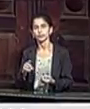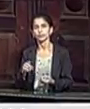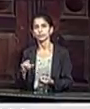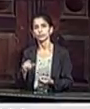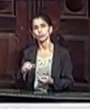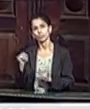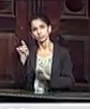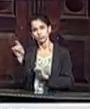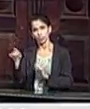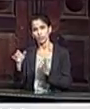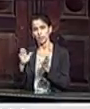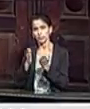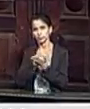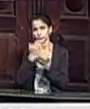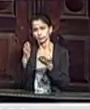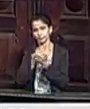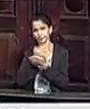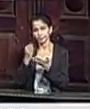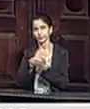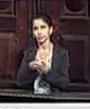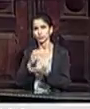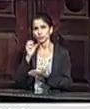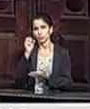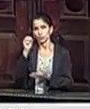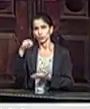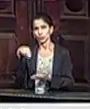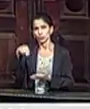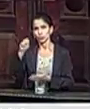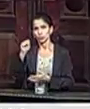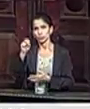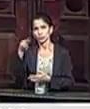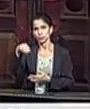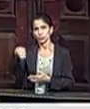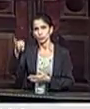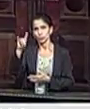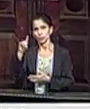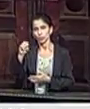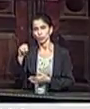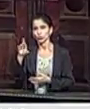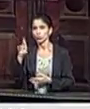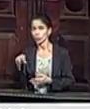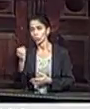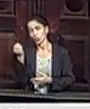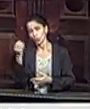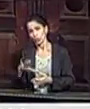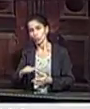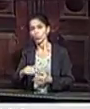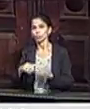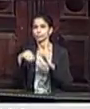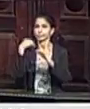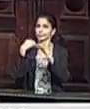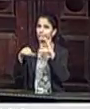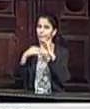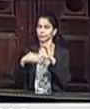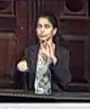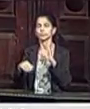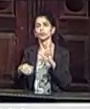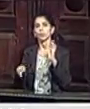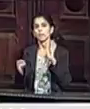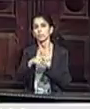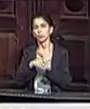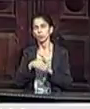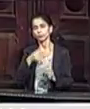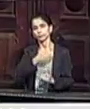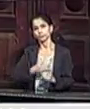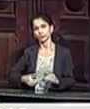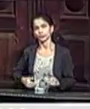do consumidor, ou vale a competência específica da União. O